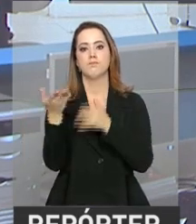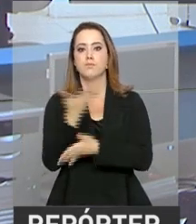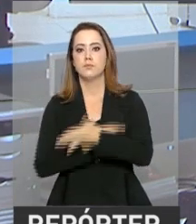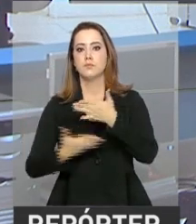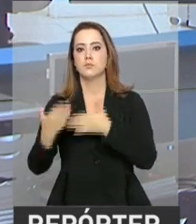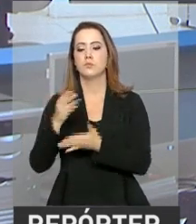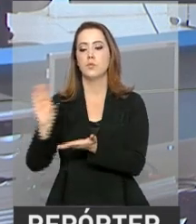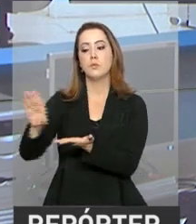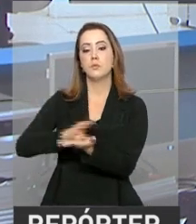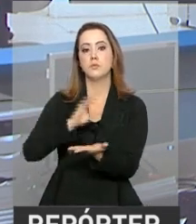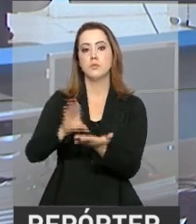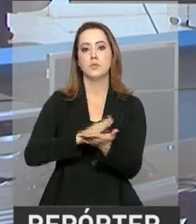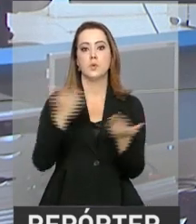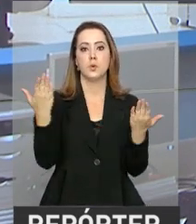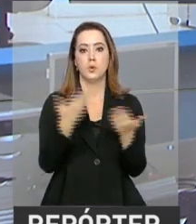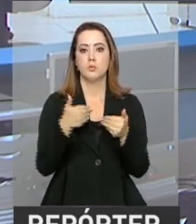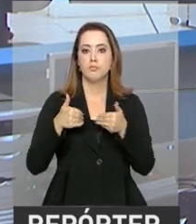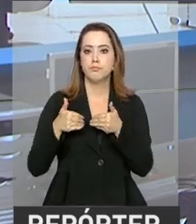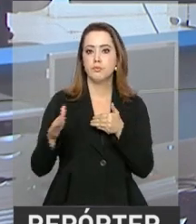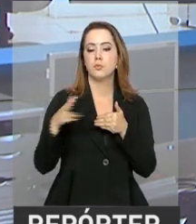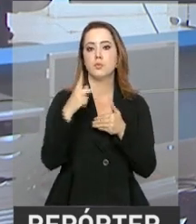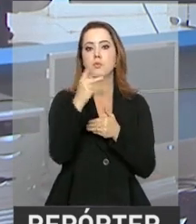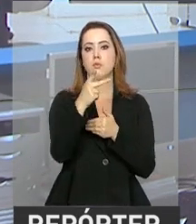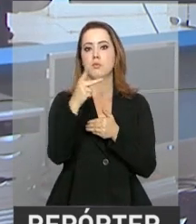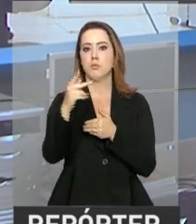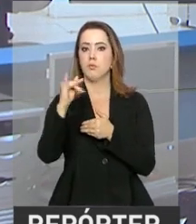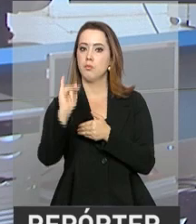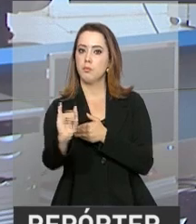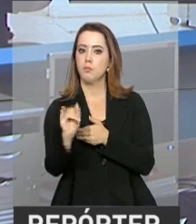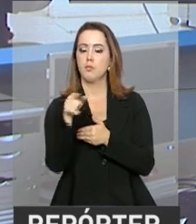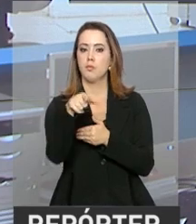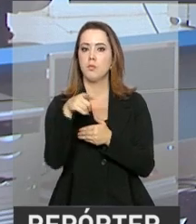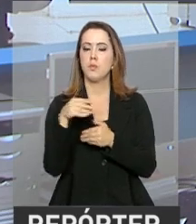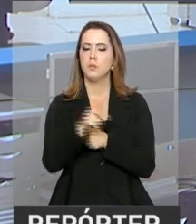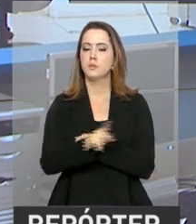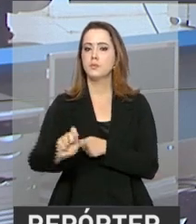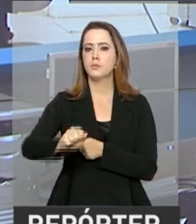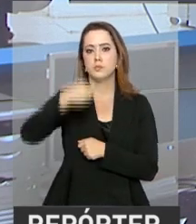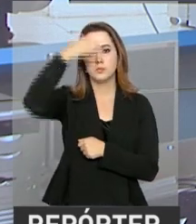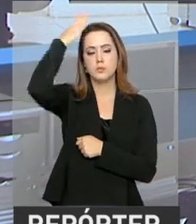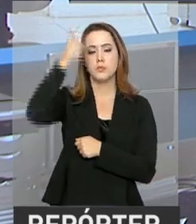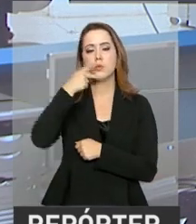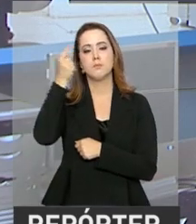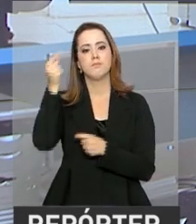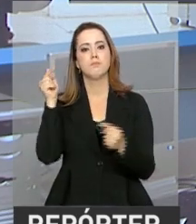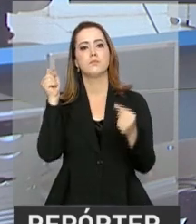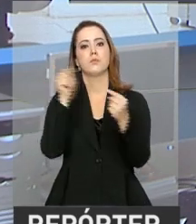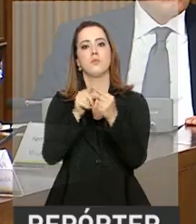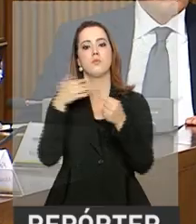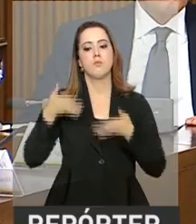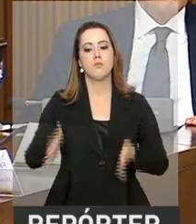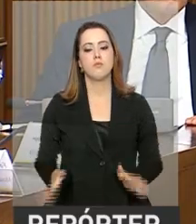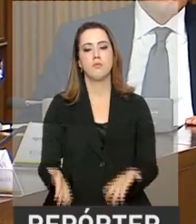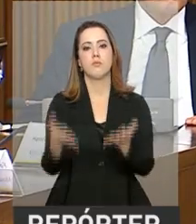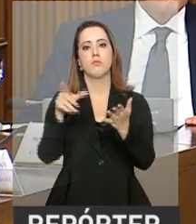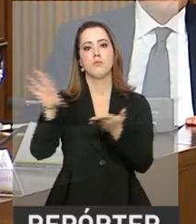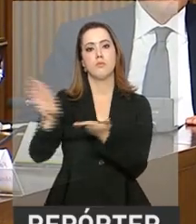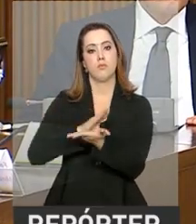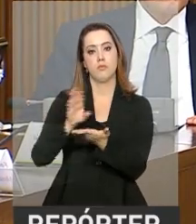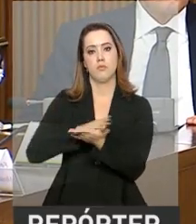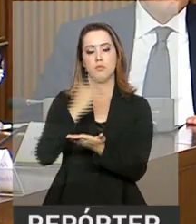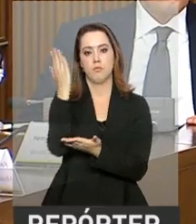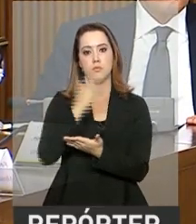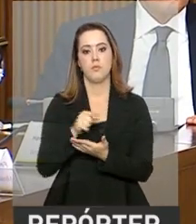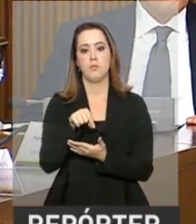na abertura da reunião do PPI, o presidente Michel Temer falou que a ideia é alavancar investimentos no Brasil. A